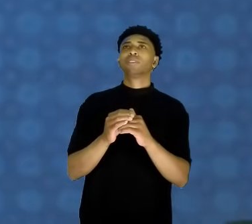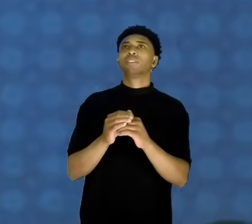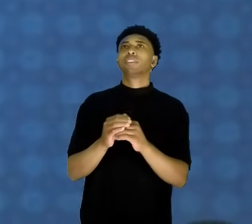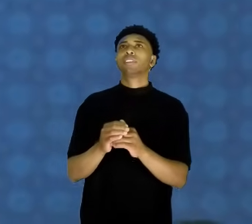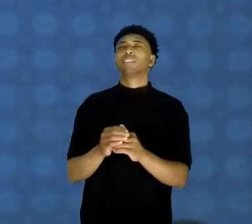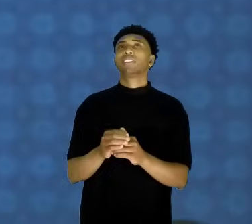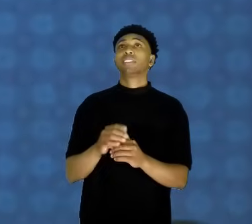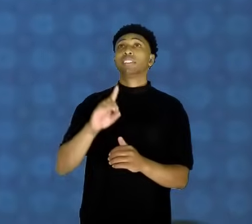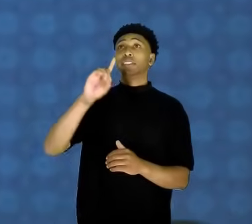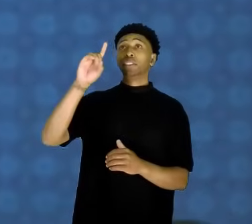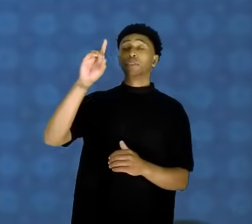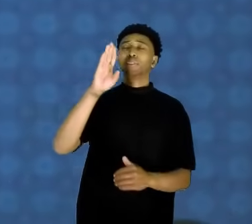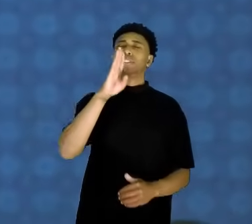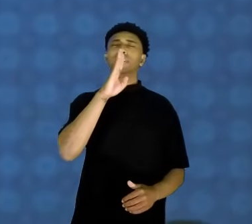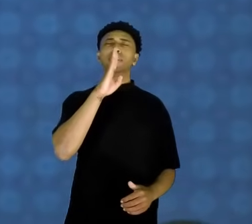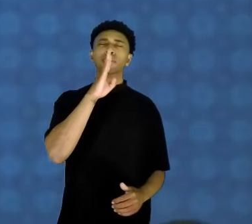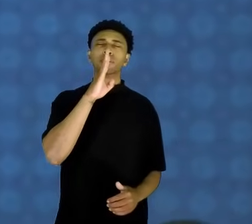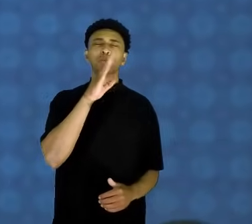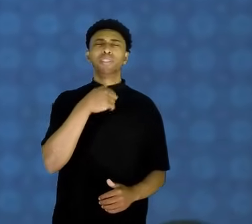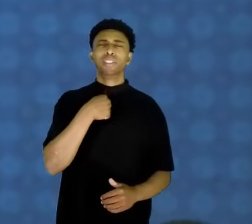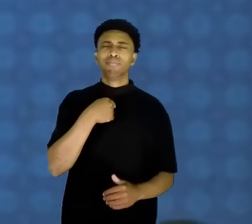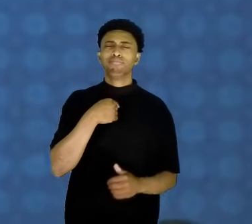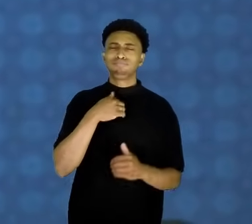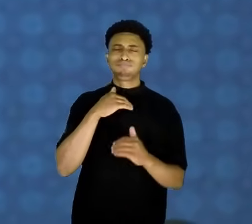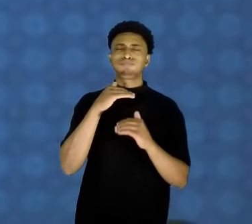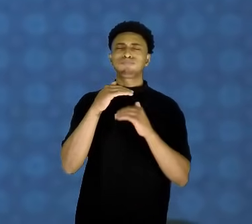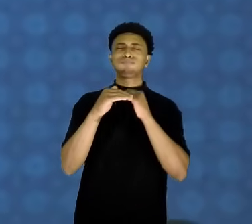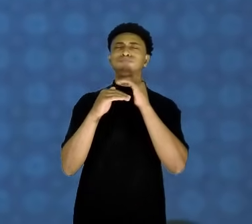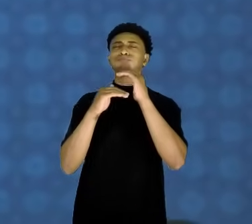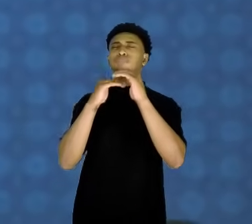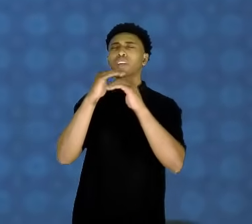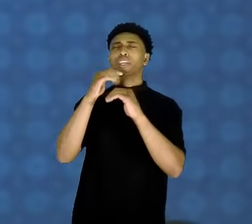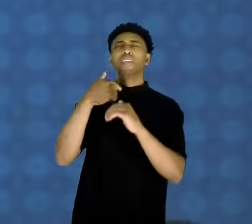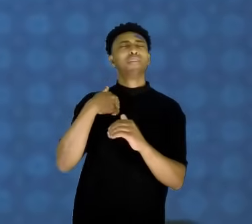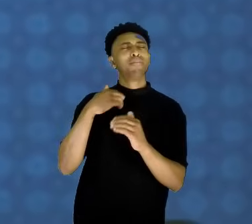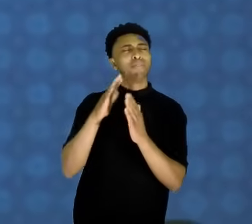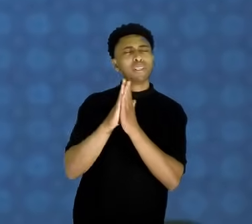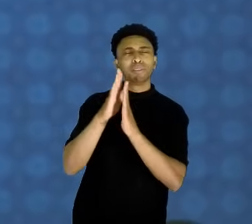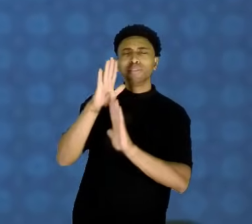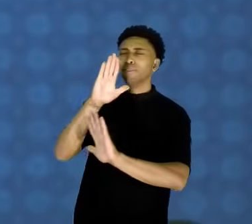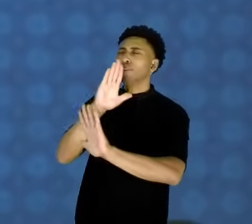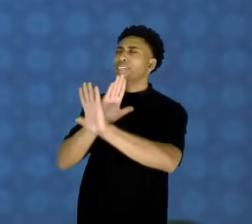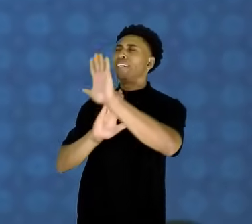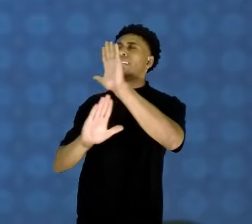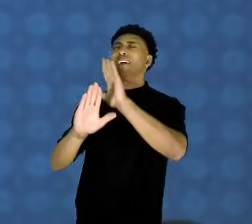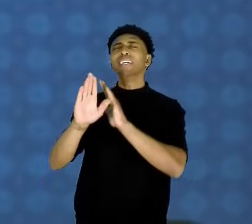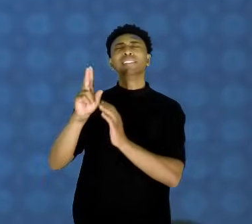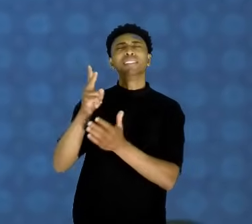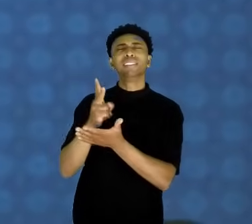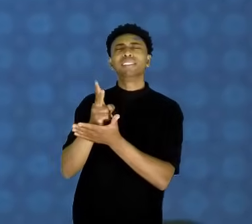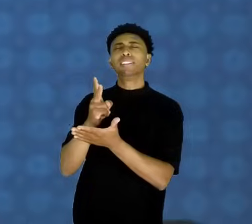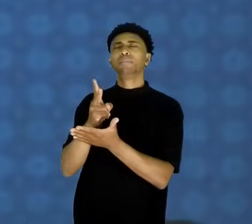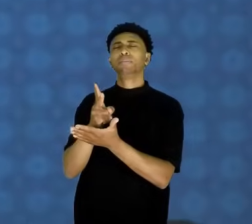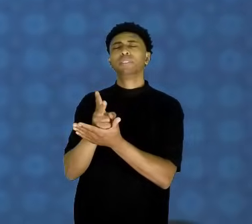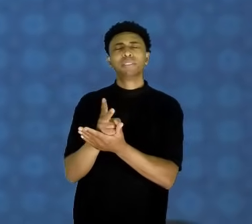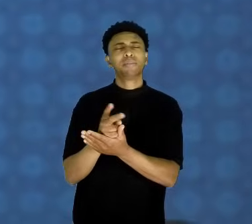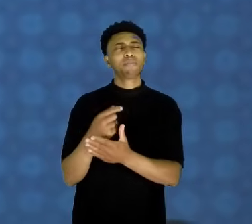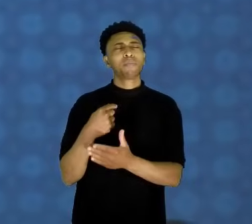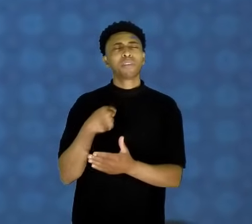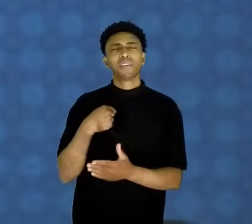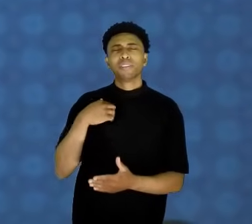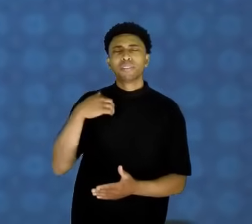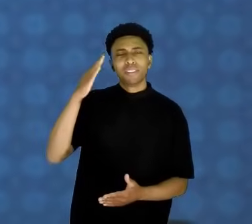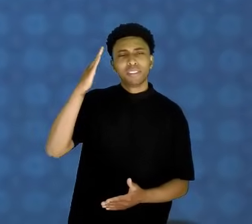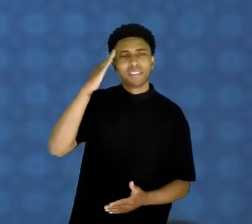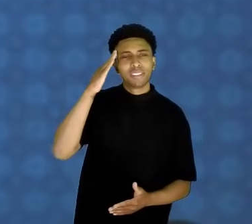da indiferença, eu vou superar o teste da humilhação, e eu não vou parar de adorar, eu não vou parar de adorar, eu não vou parar de adorar, porque eu sei